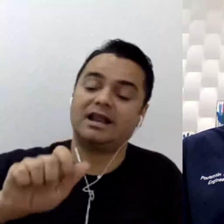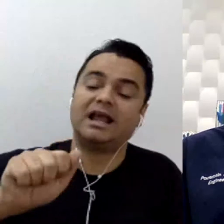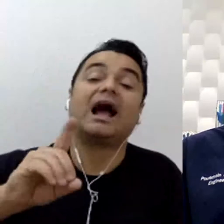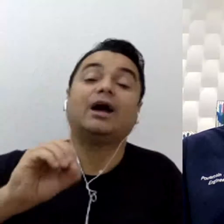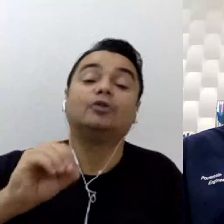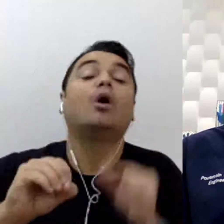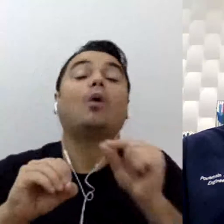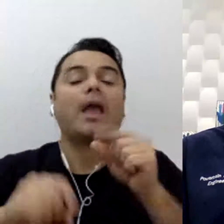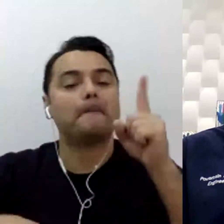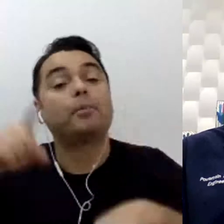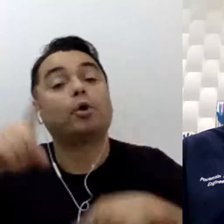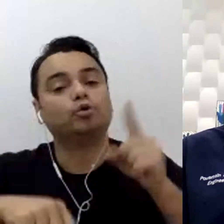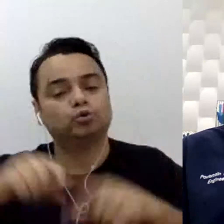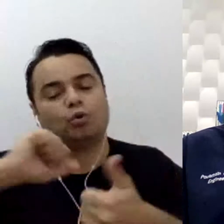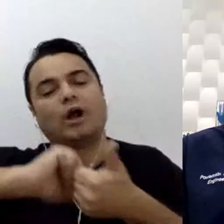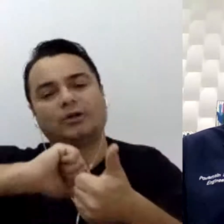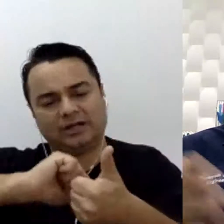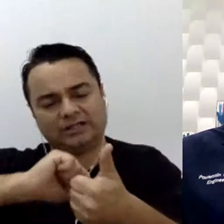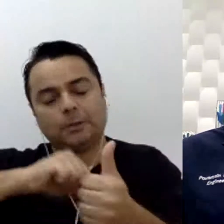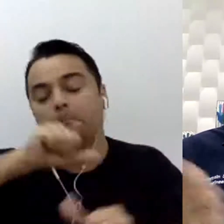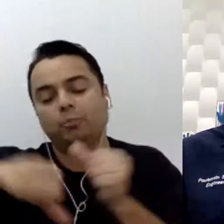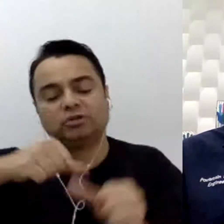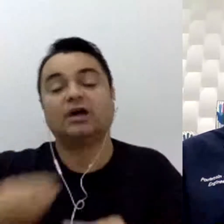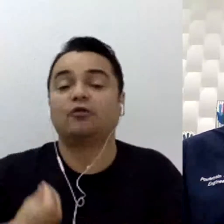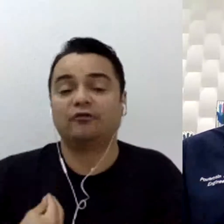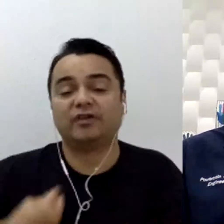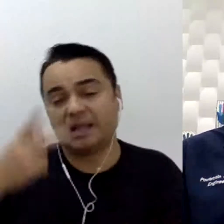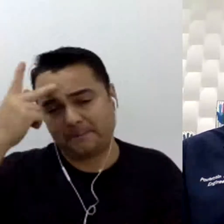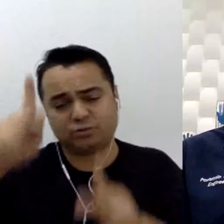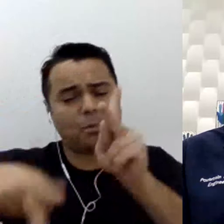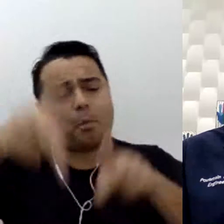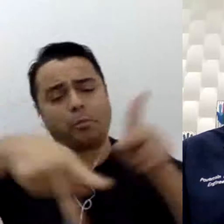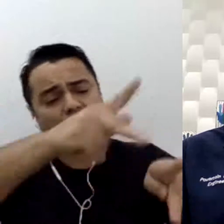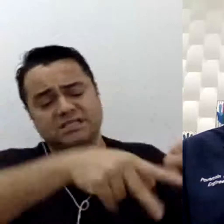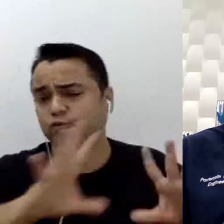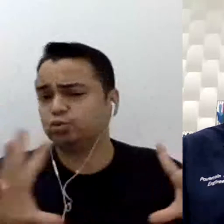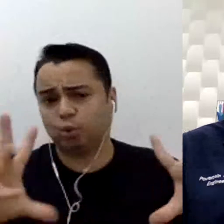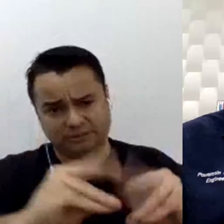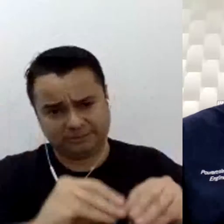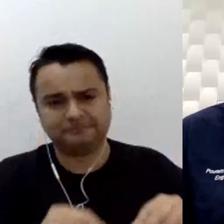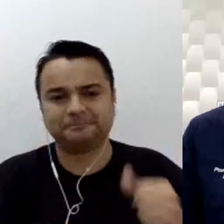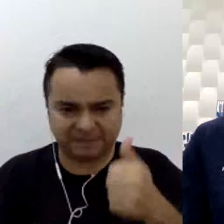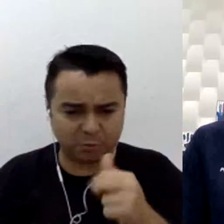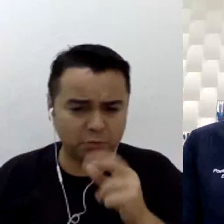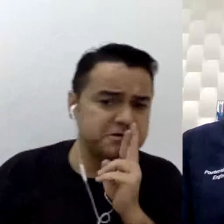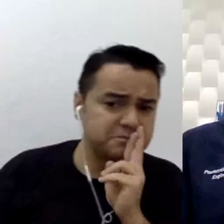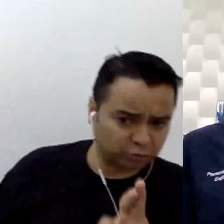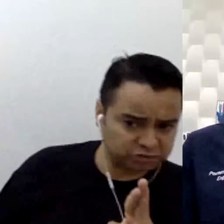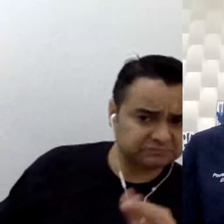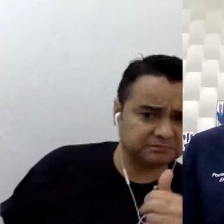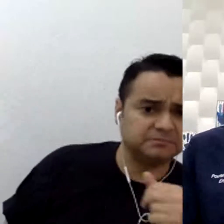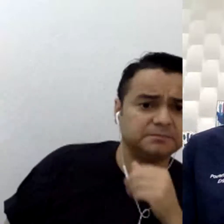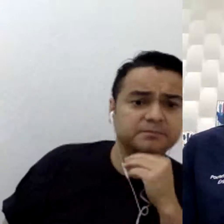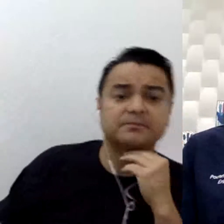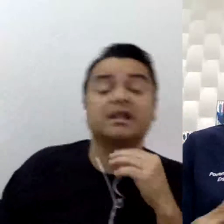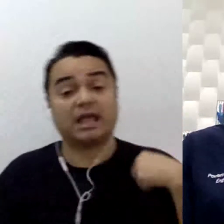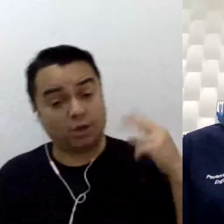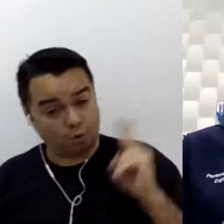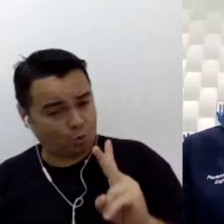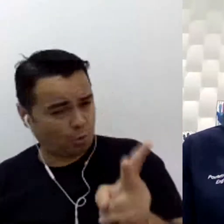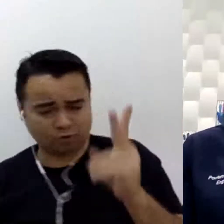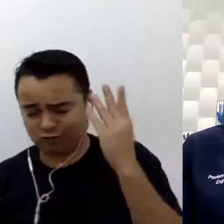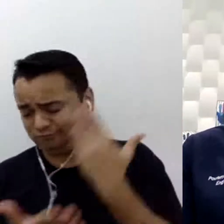máxima qualidade, transformando a vida de toda a população. Né? É isso que a gente faz. Não sei se eu respondi a pergunta. E eu continuo